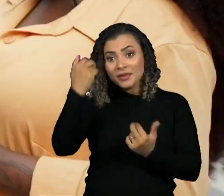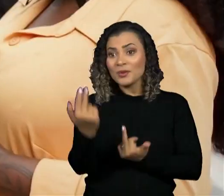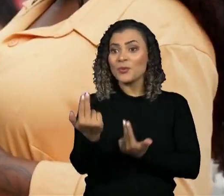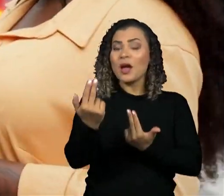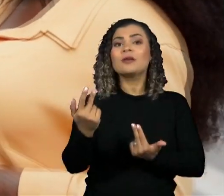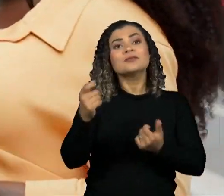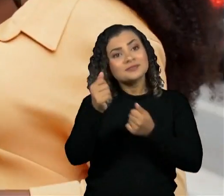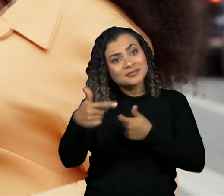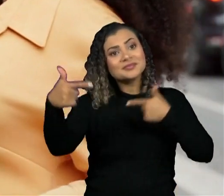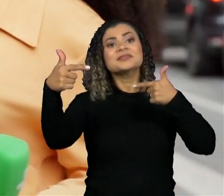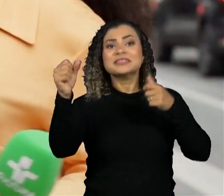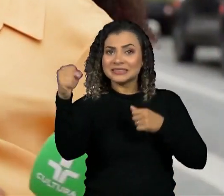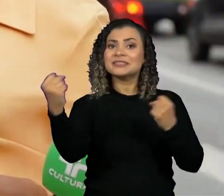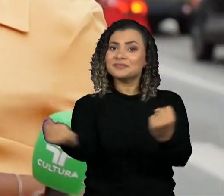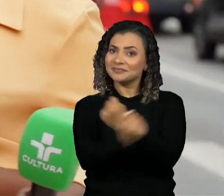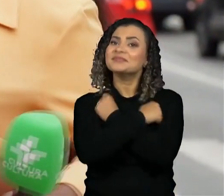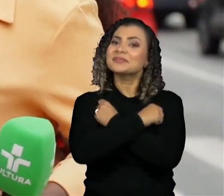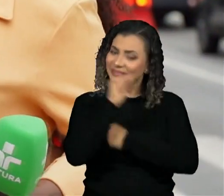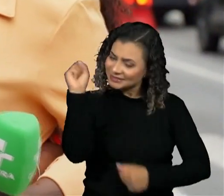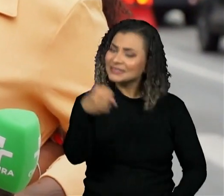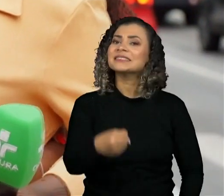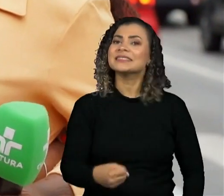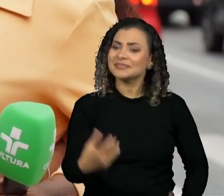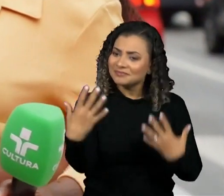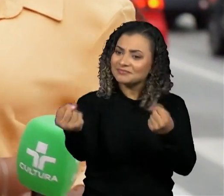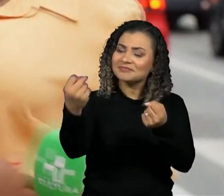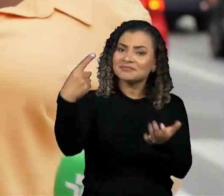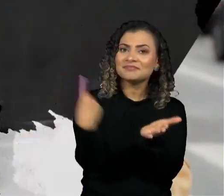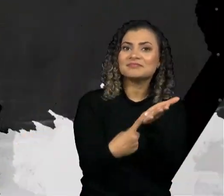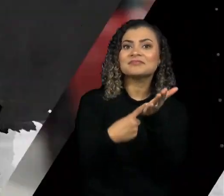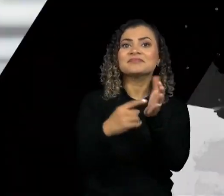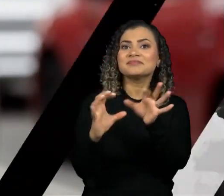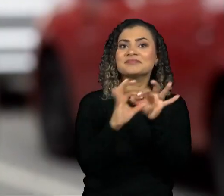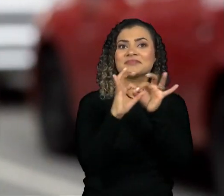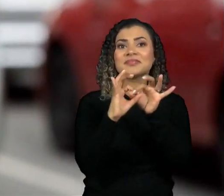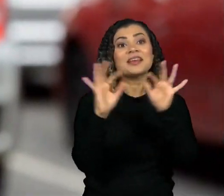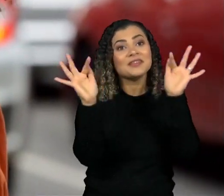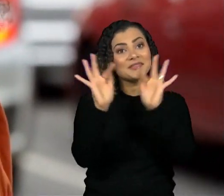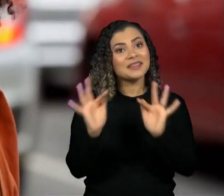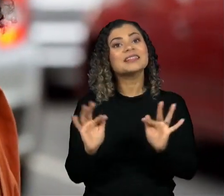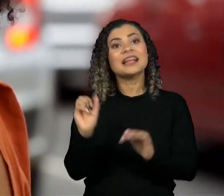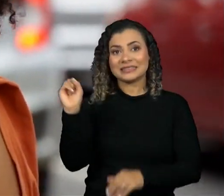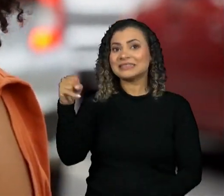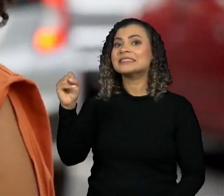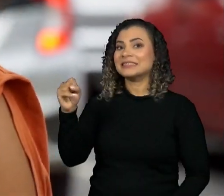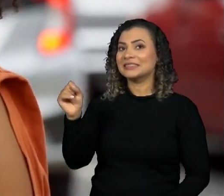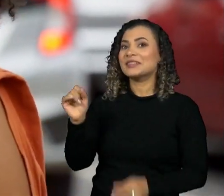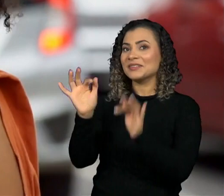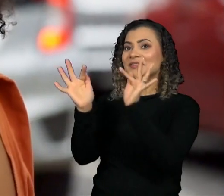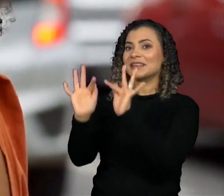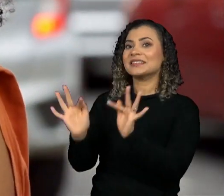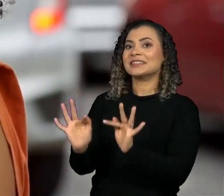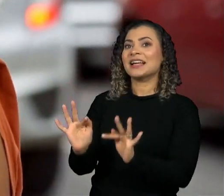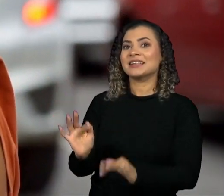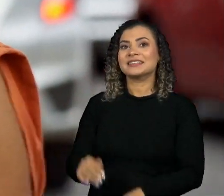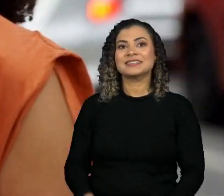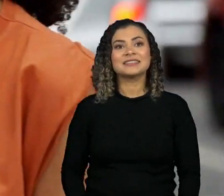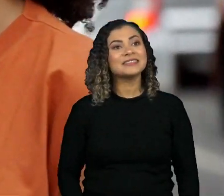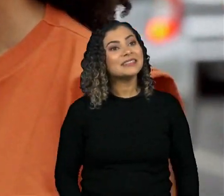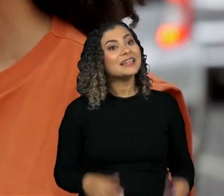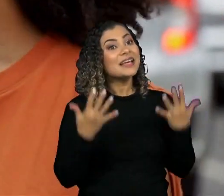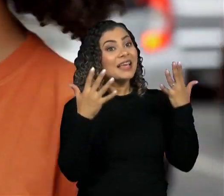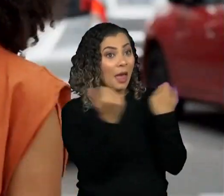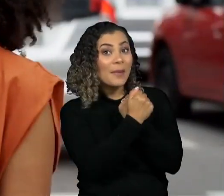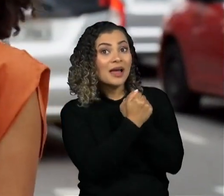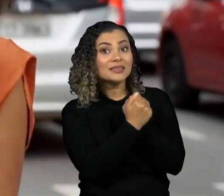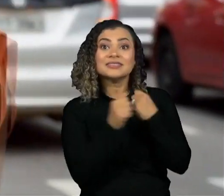então tem que se abraçar mesmo. Sorriso negro realmente traz felicidade. Traz felicidade, muita. E